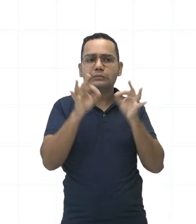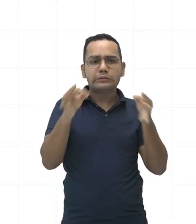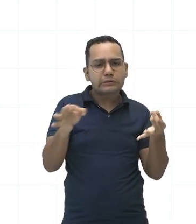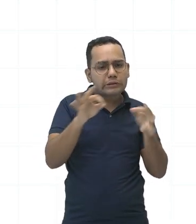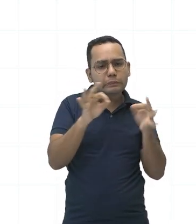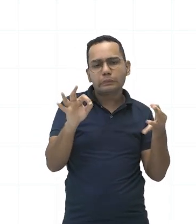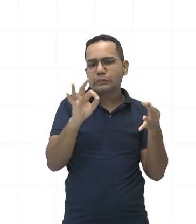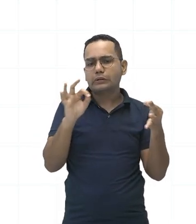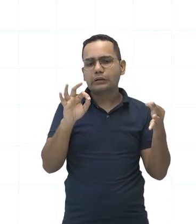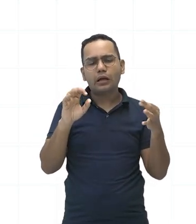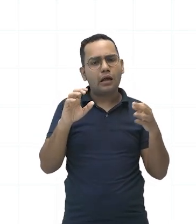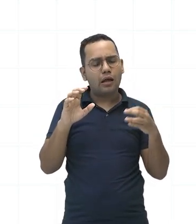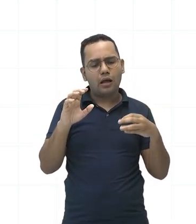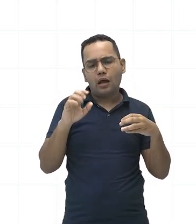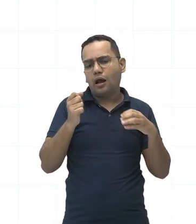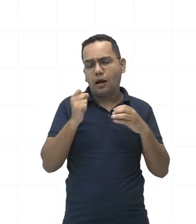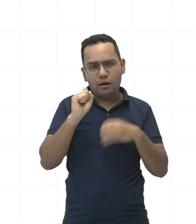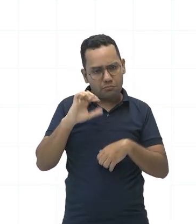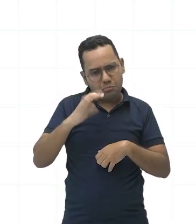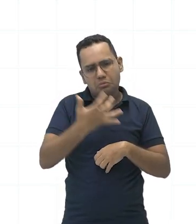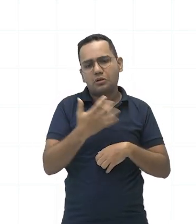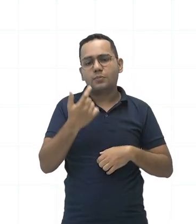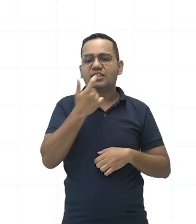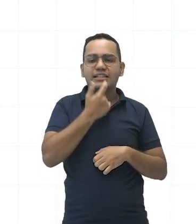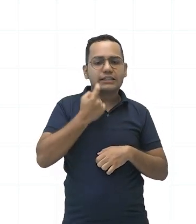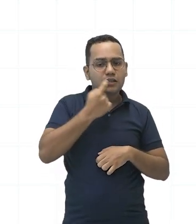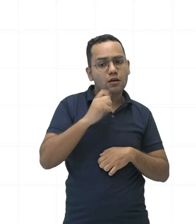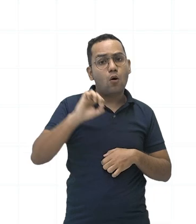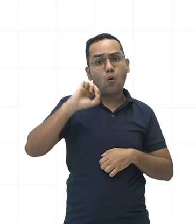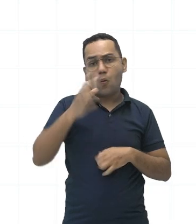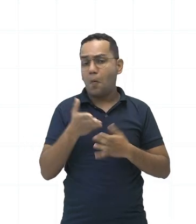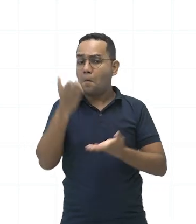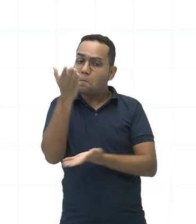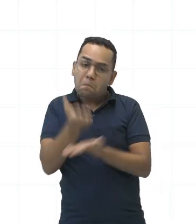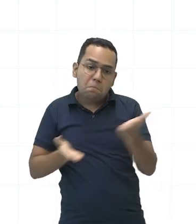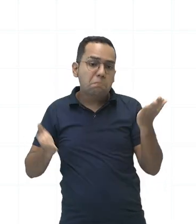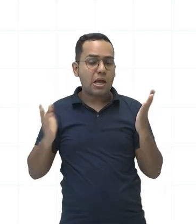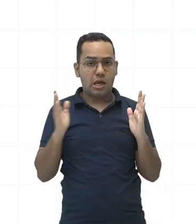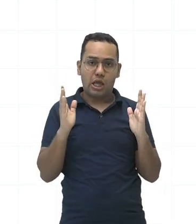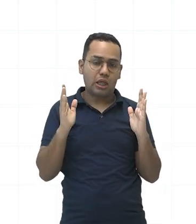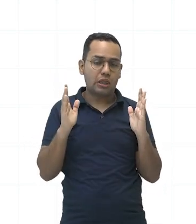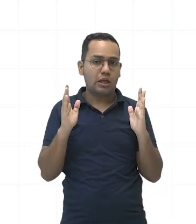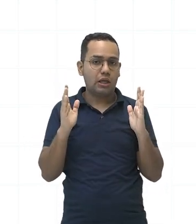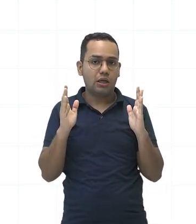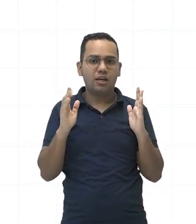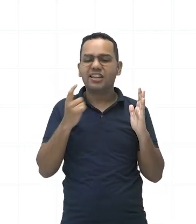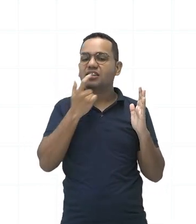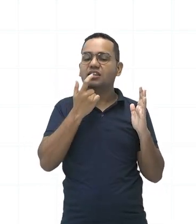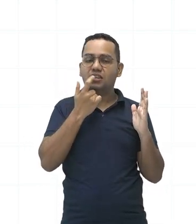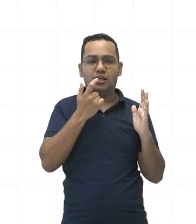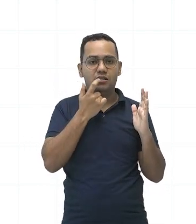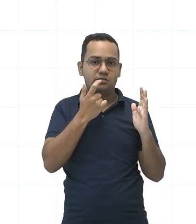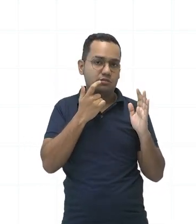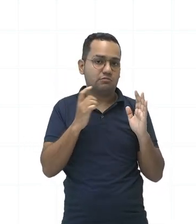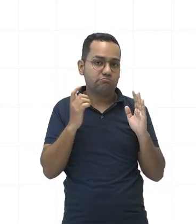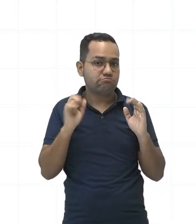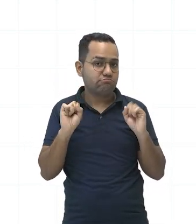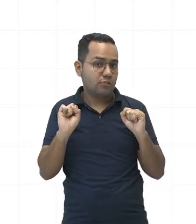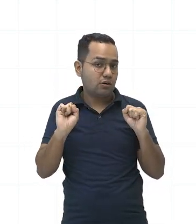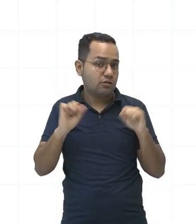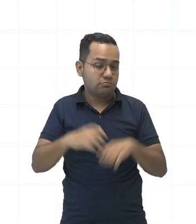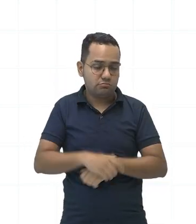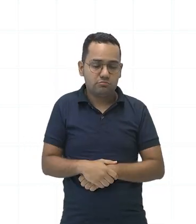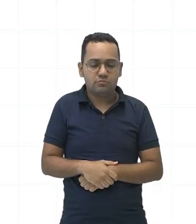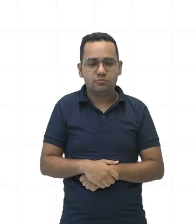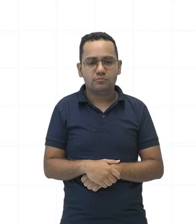do esmalte dentário até a perda definitiva de um dente inteiro com a sua raiz, certo?